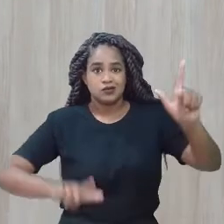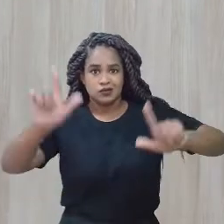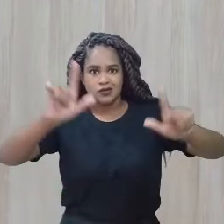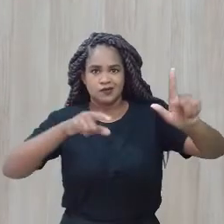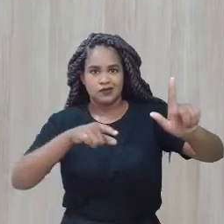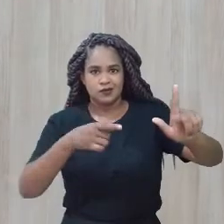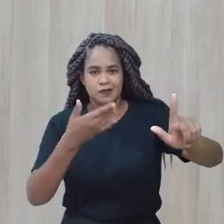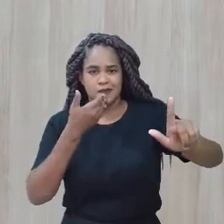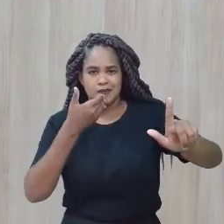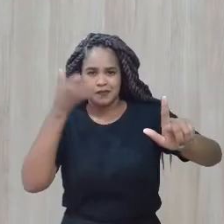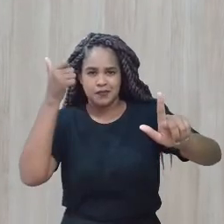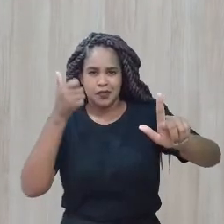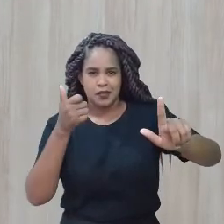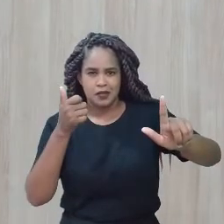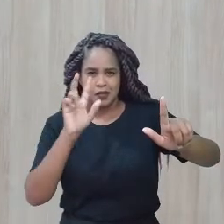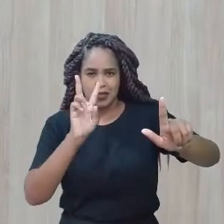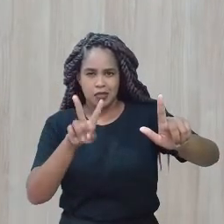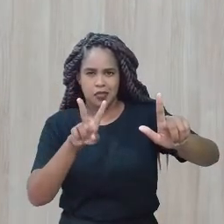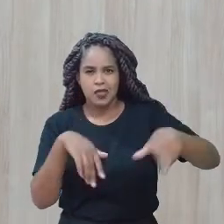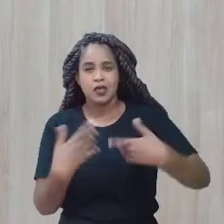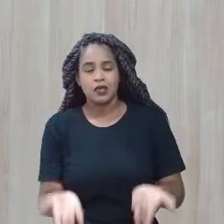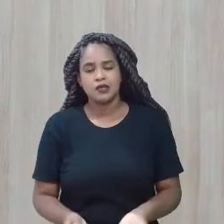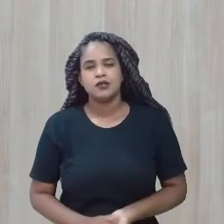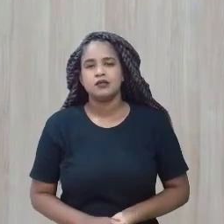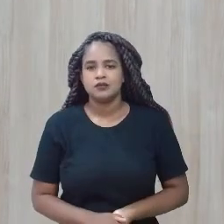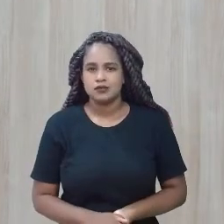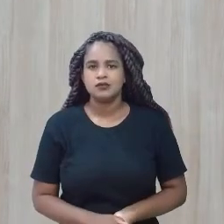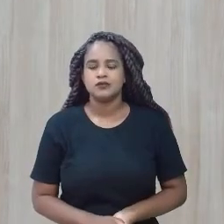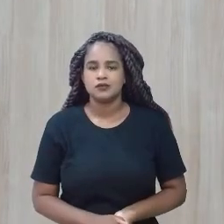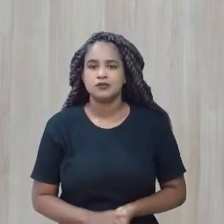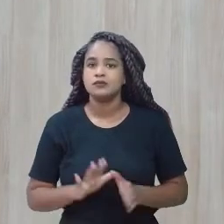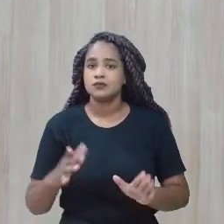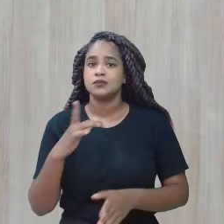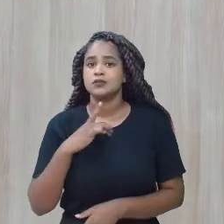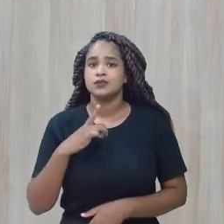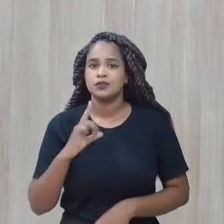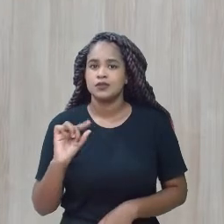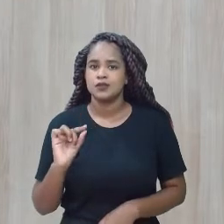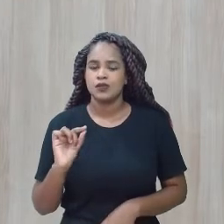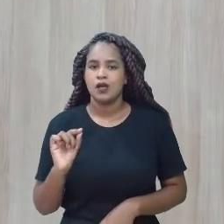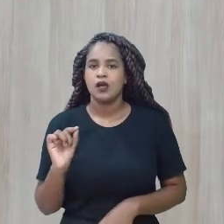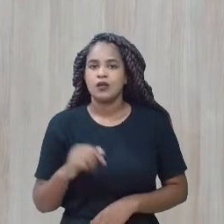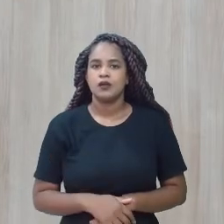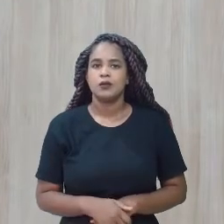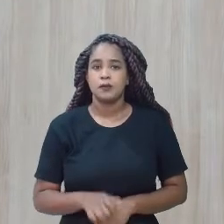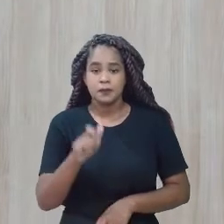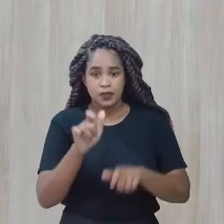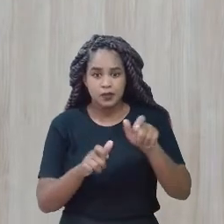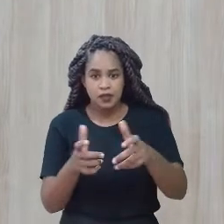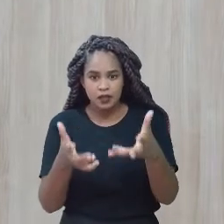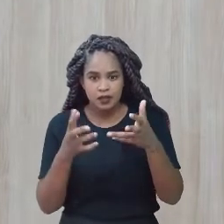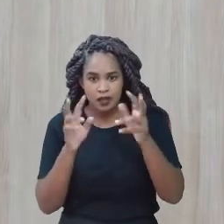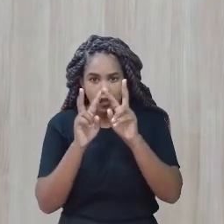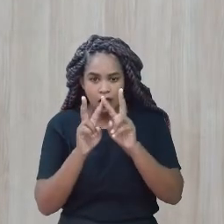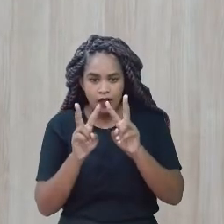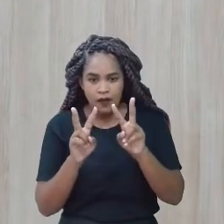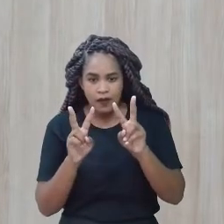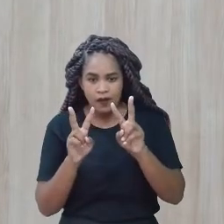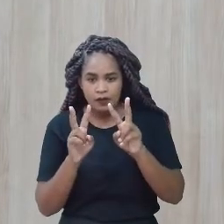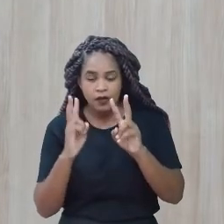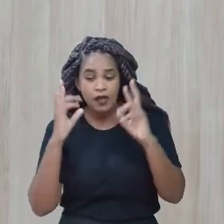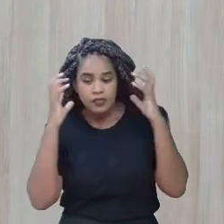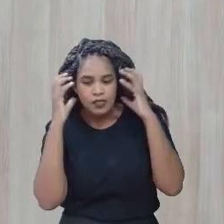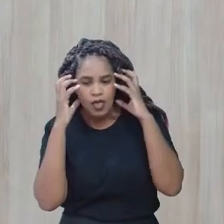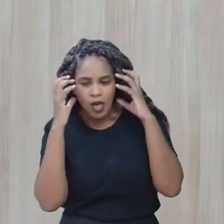muito mais atrativo. E aí, mas tem aqueles adeptos a ouvir pelo rádio que ainda